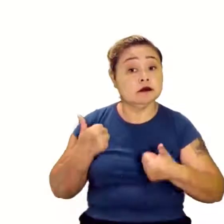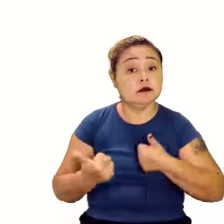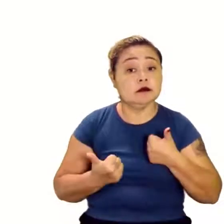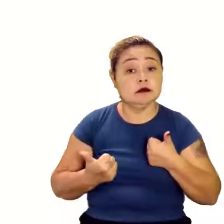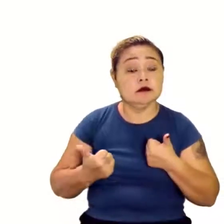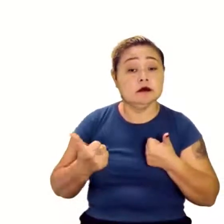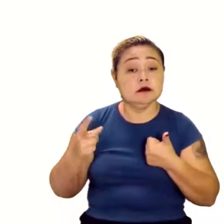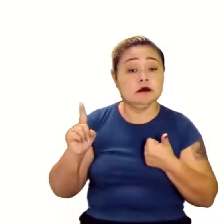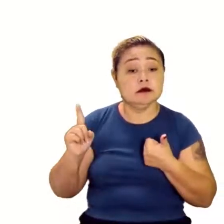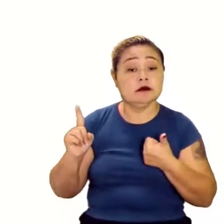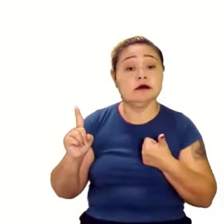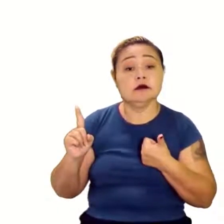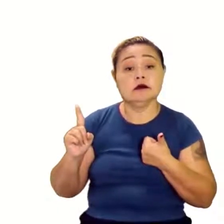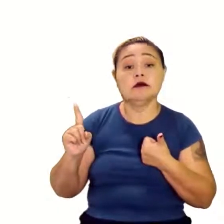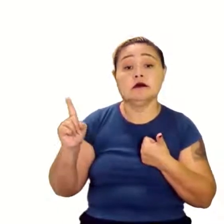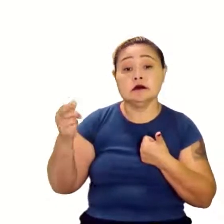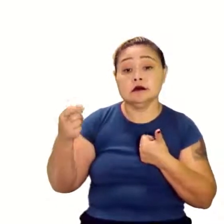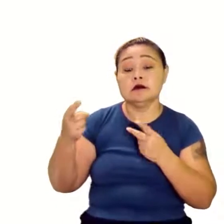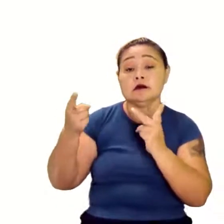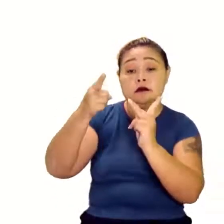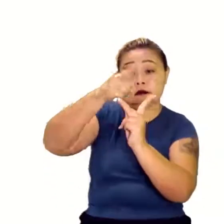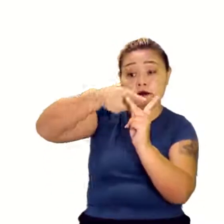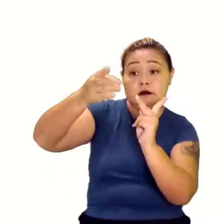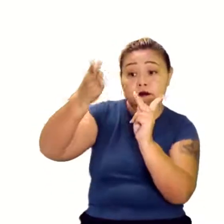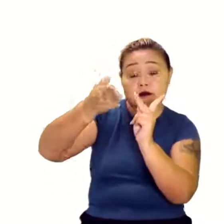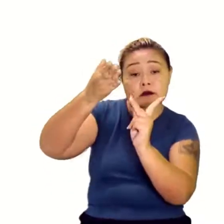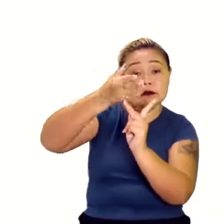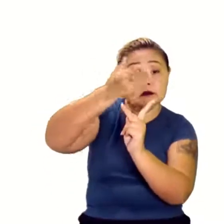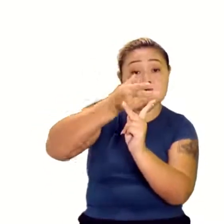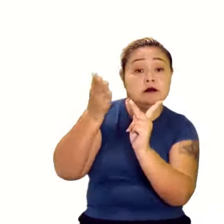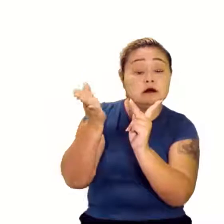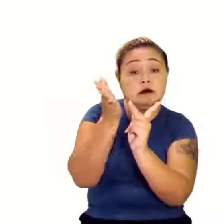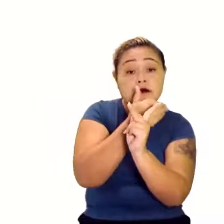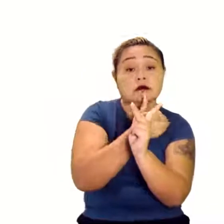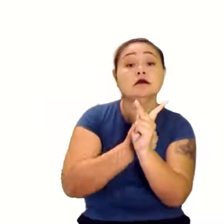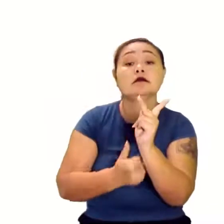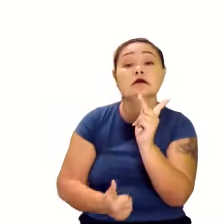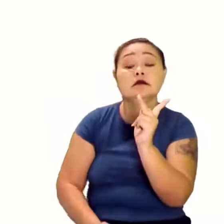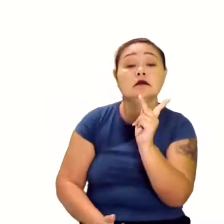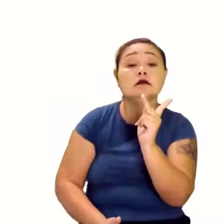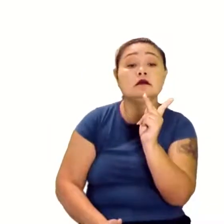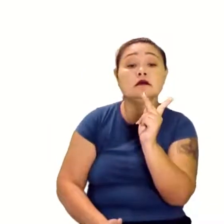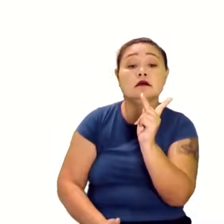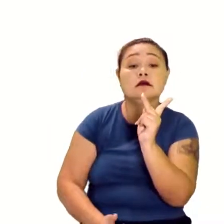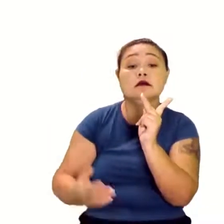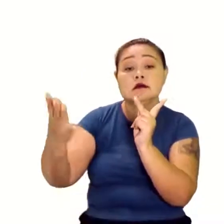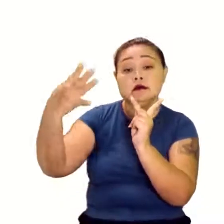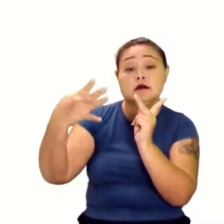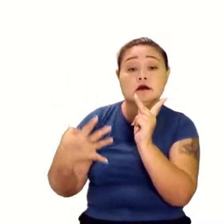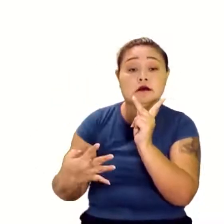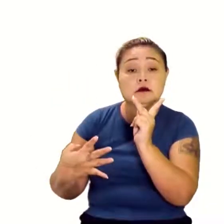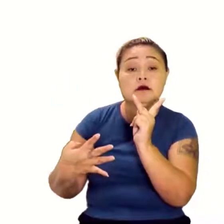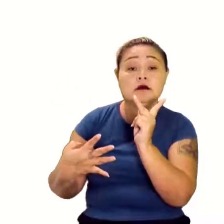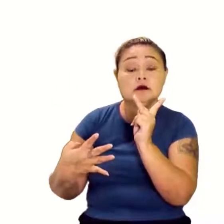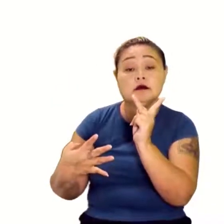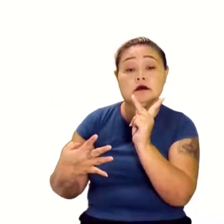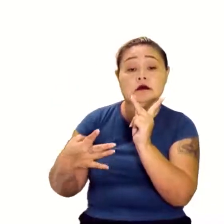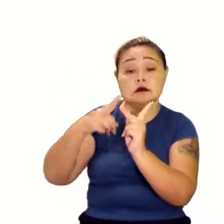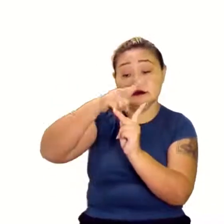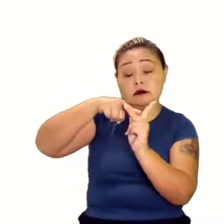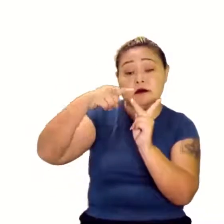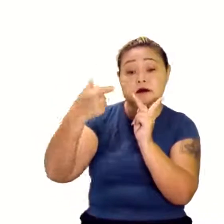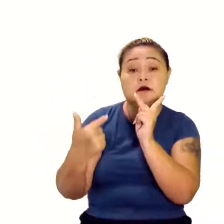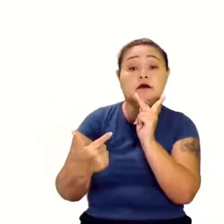Beleza. Esses aqui, pela propriedade, saem fora do radical. 2 vezes 2? 4. Quem